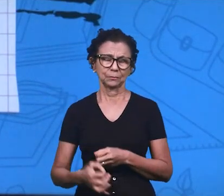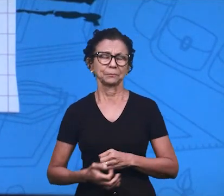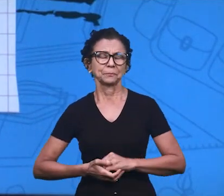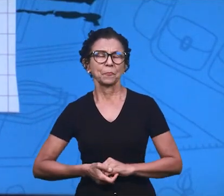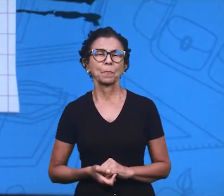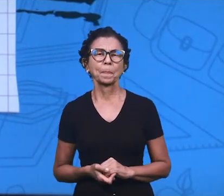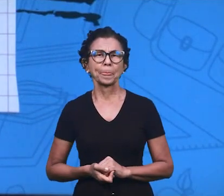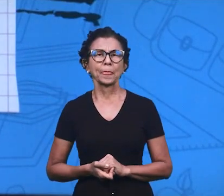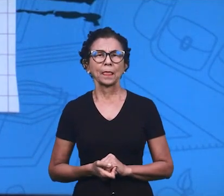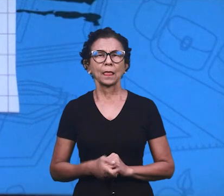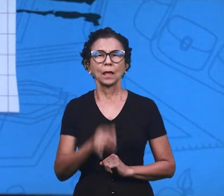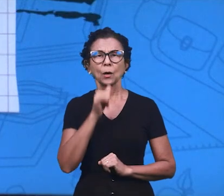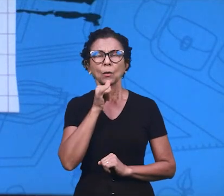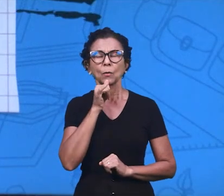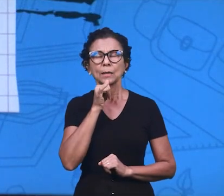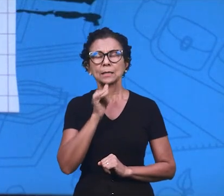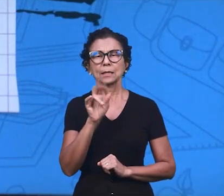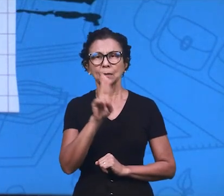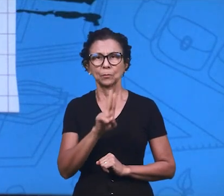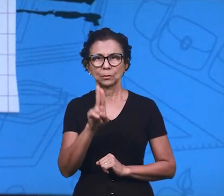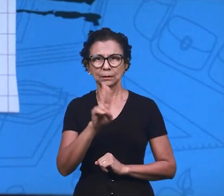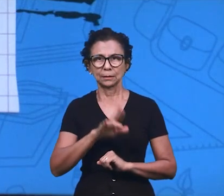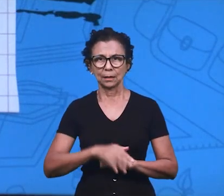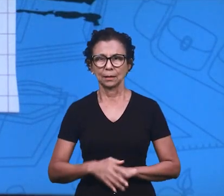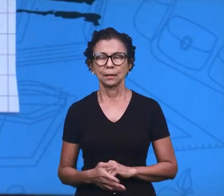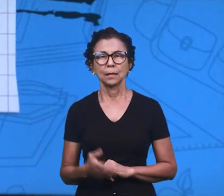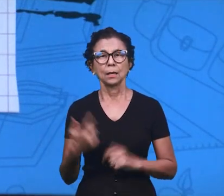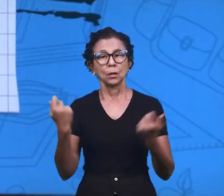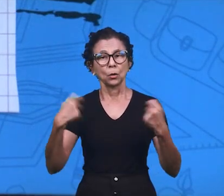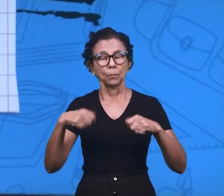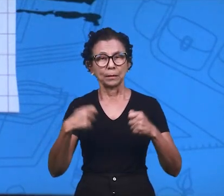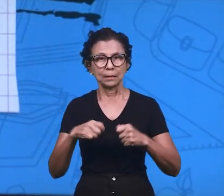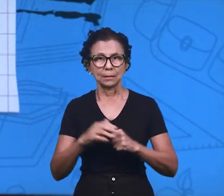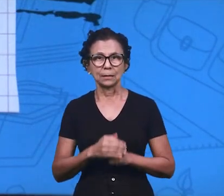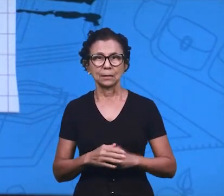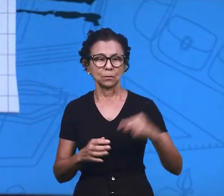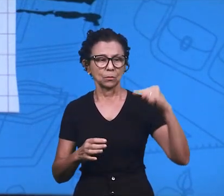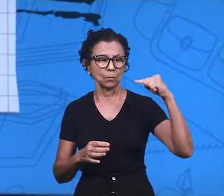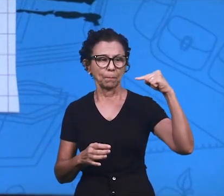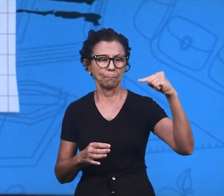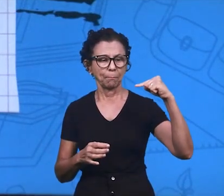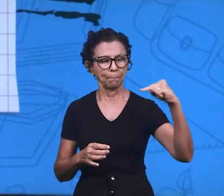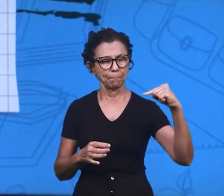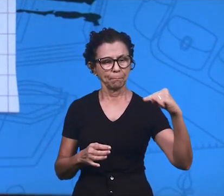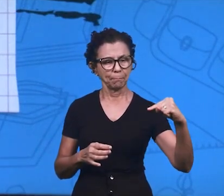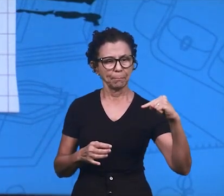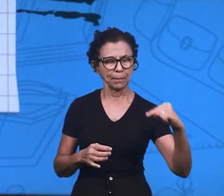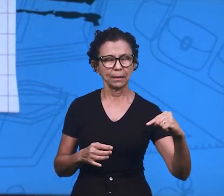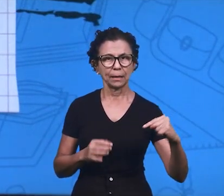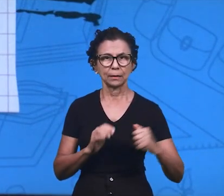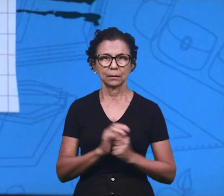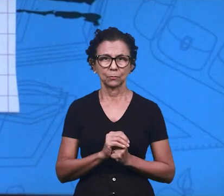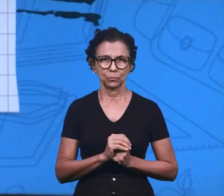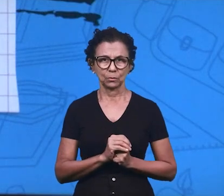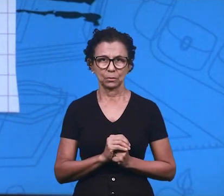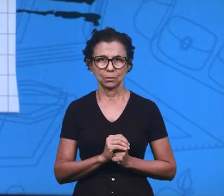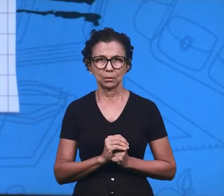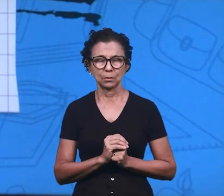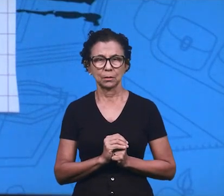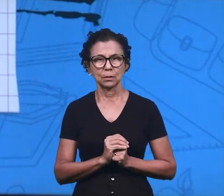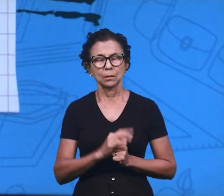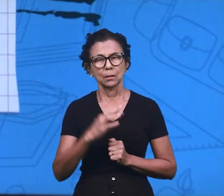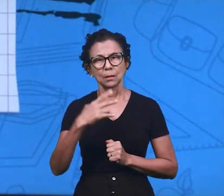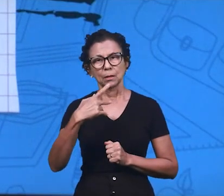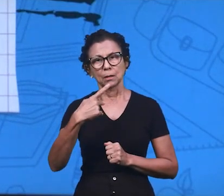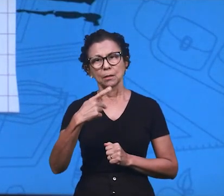partes. Então eu preciso costurar, lembra disso, os parágrafos entre si e os períodos, né? Lembra que dentro de um